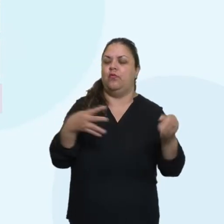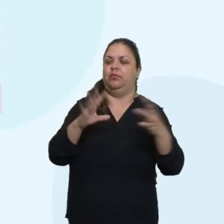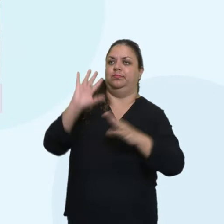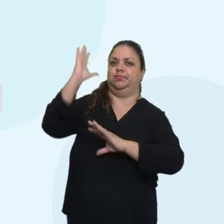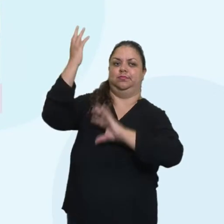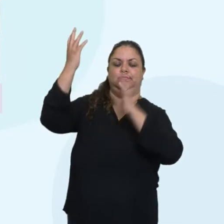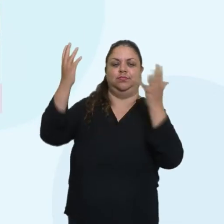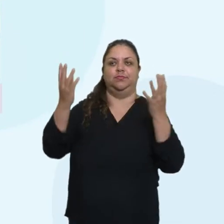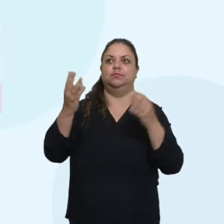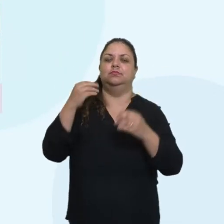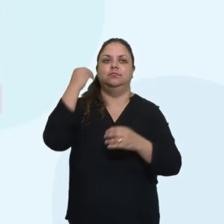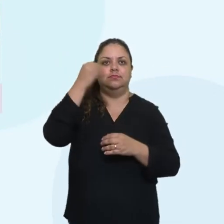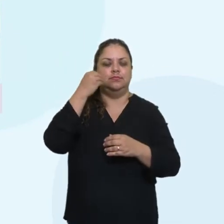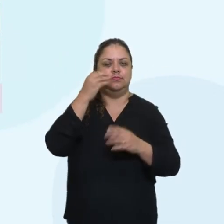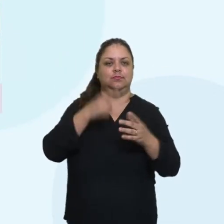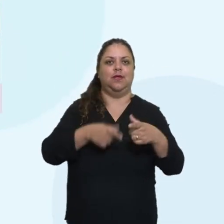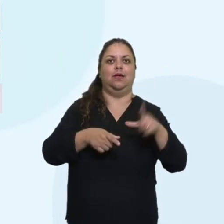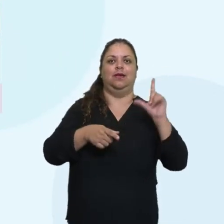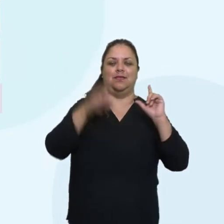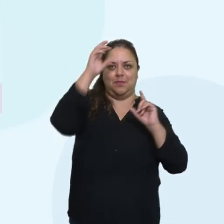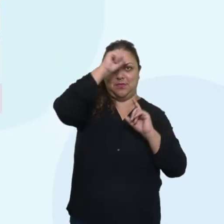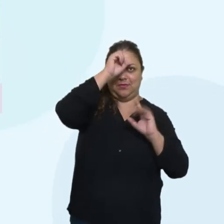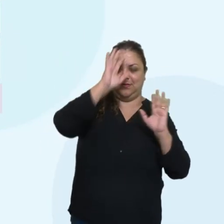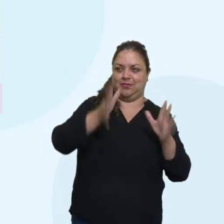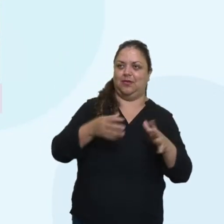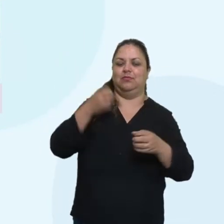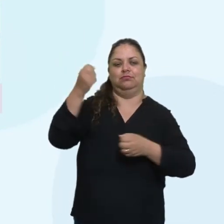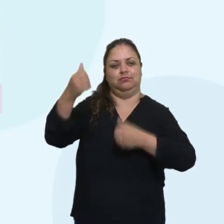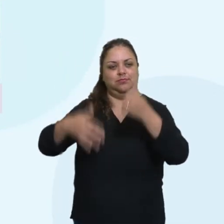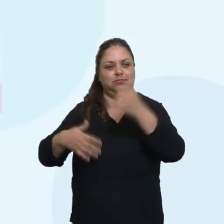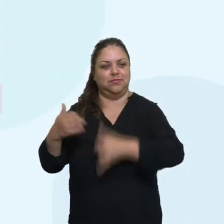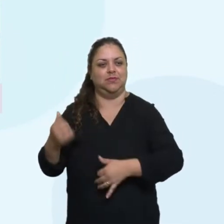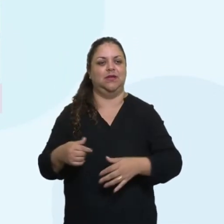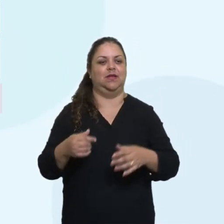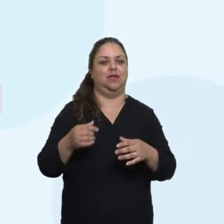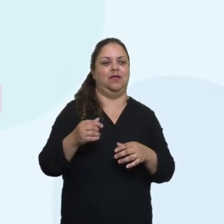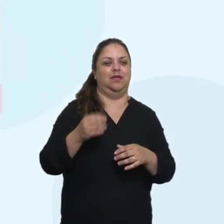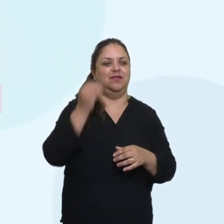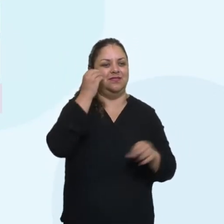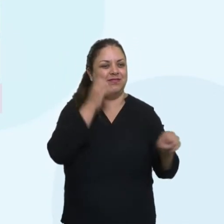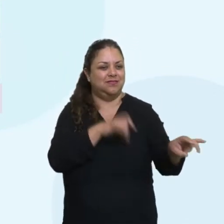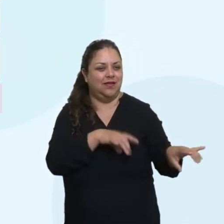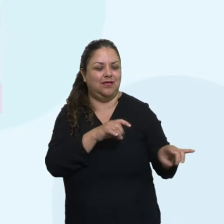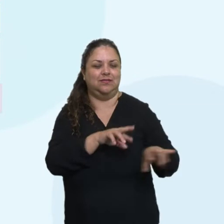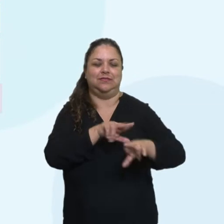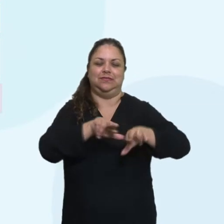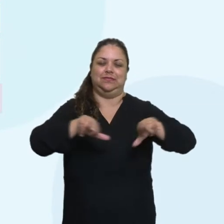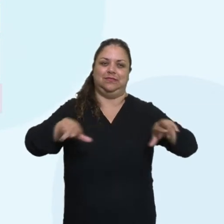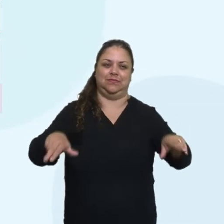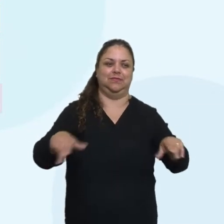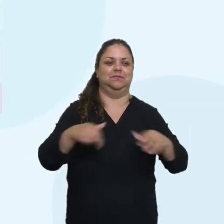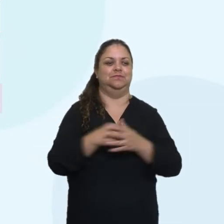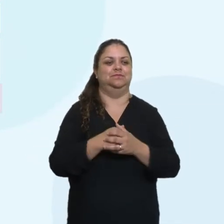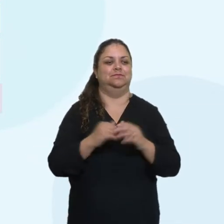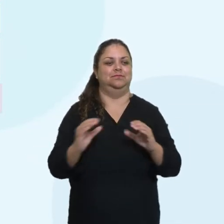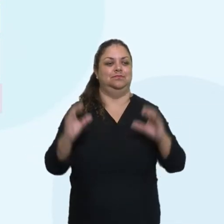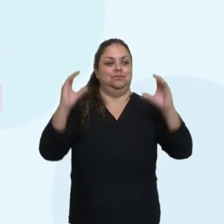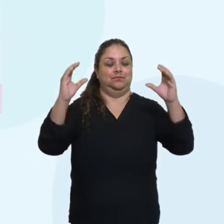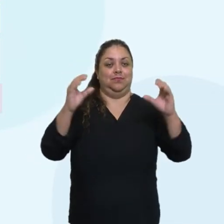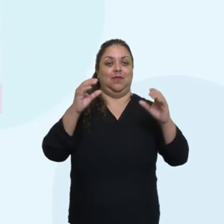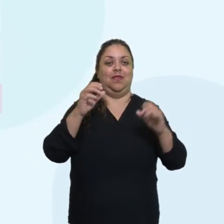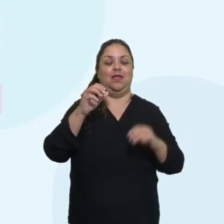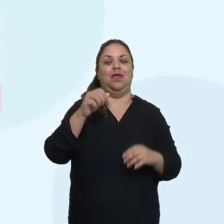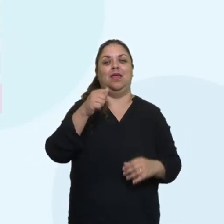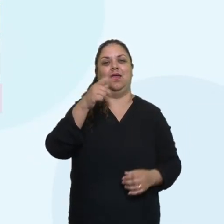adquirido fatos técnicas de regras de diferentes maneiras aplicar né examinar e quebrarem